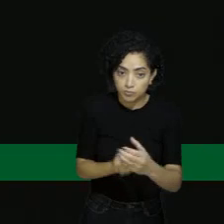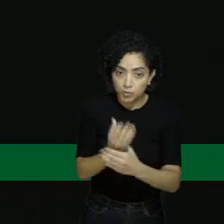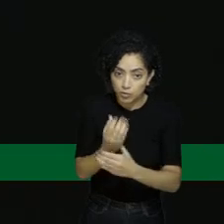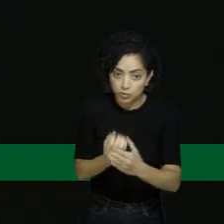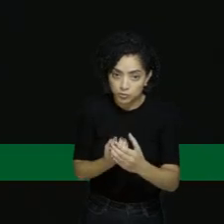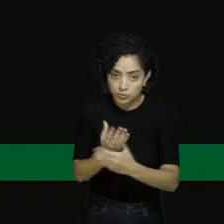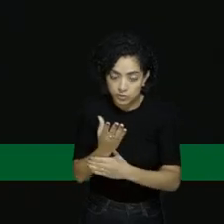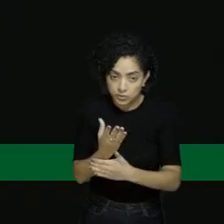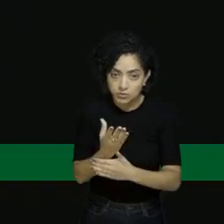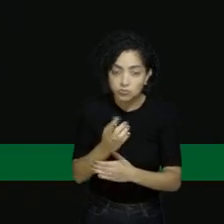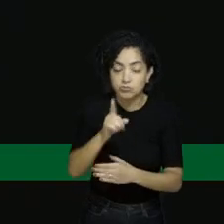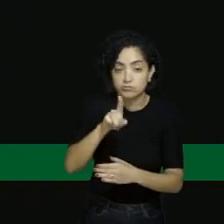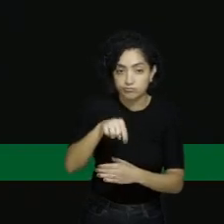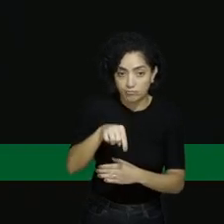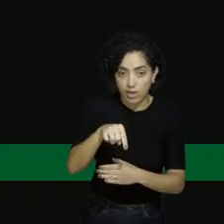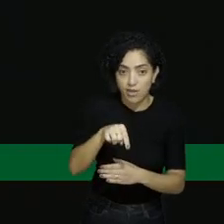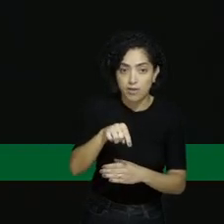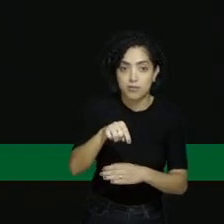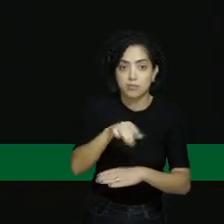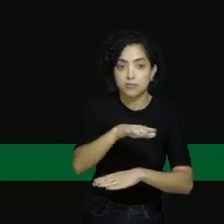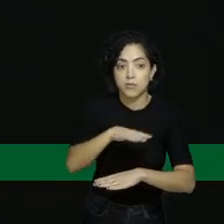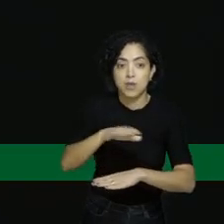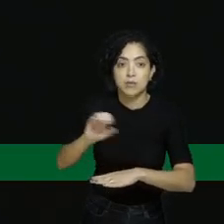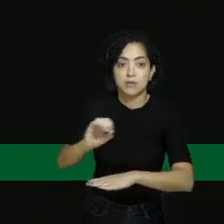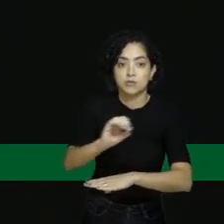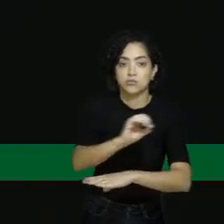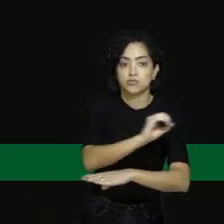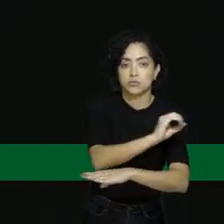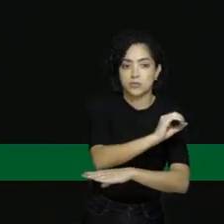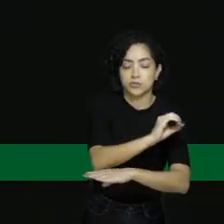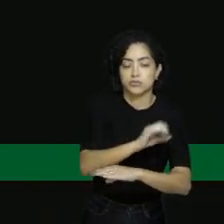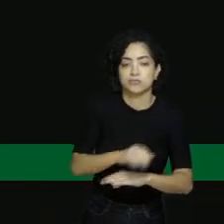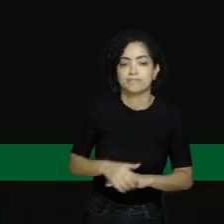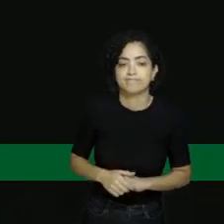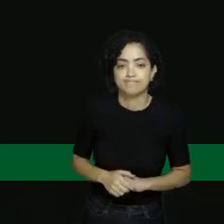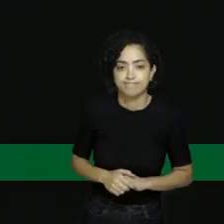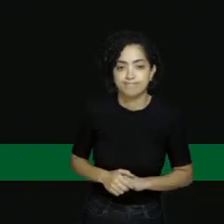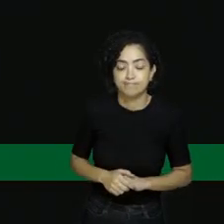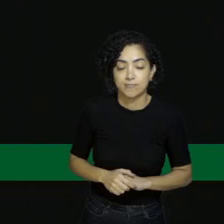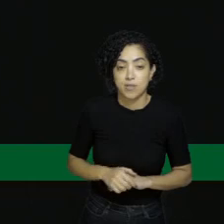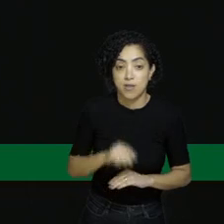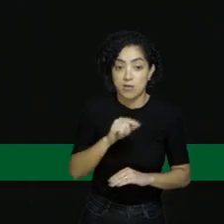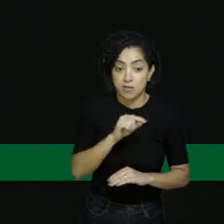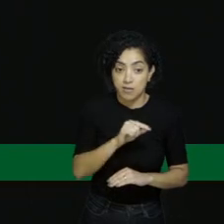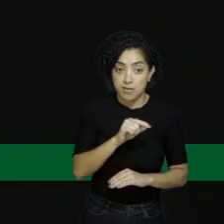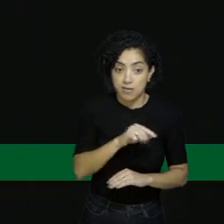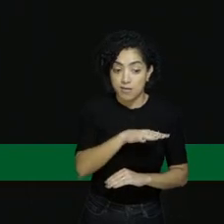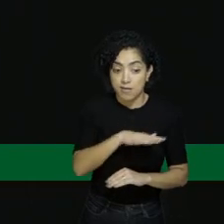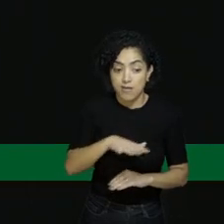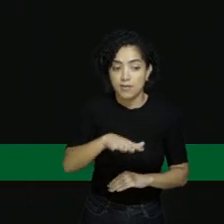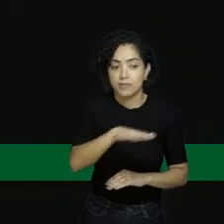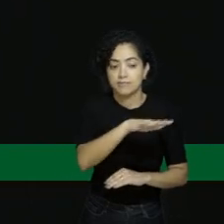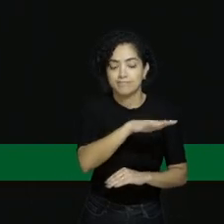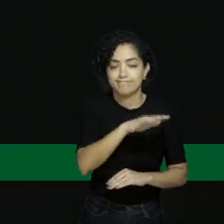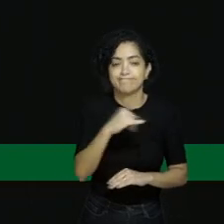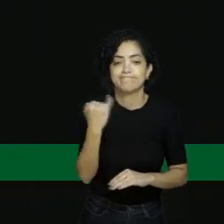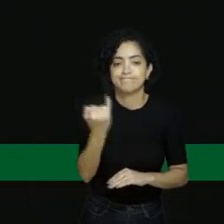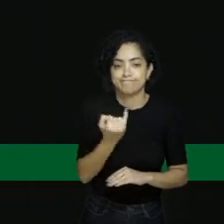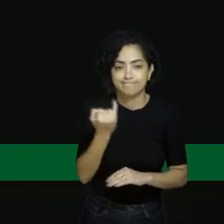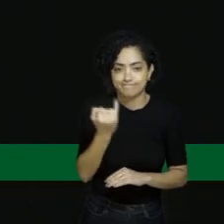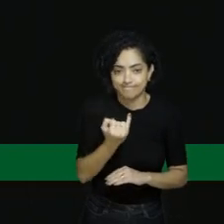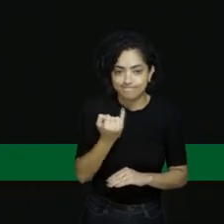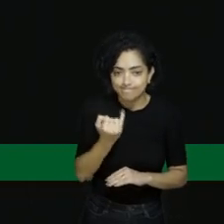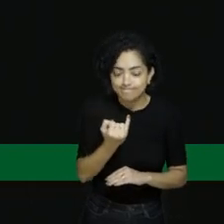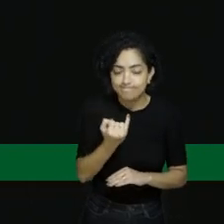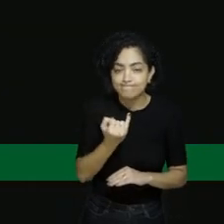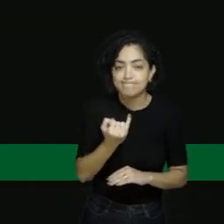é do oeste para o extremo oeste. Então, esta região aqui é uma região muito importante na questão do